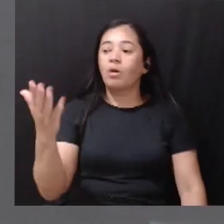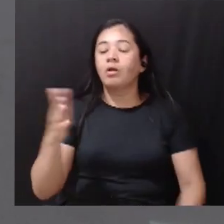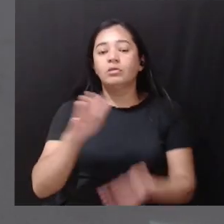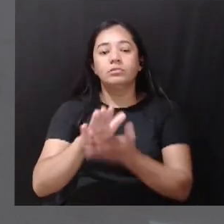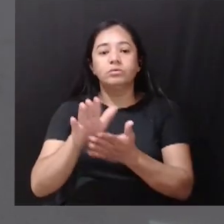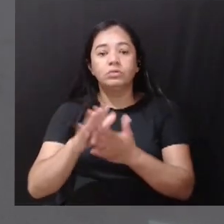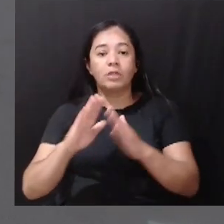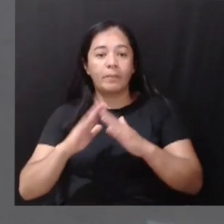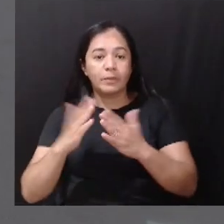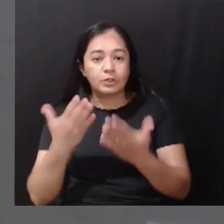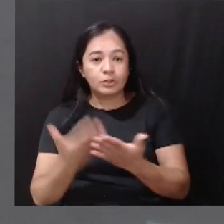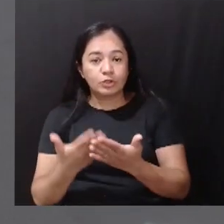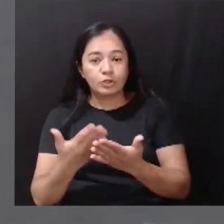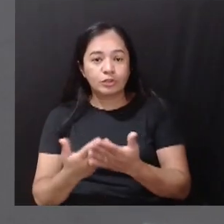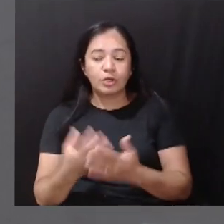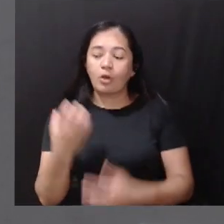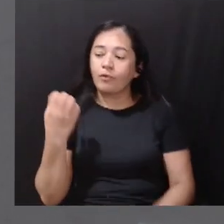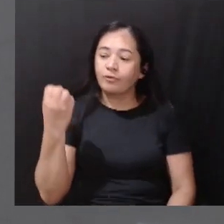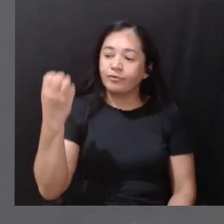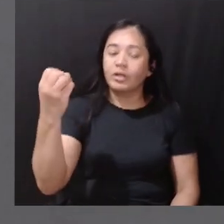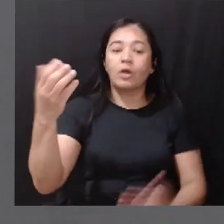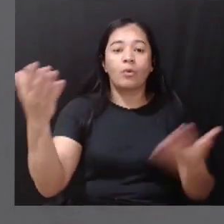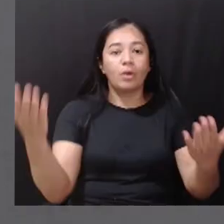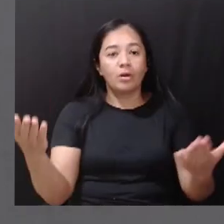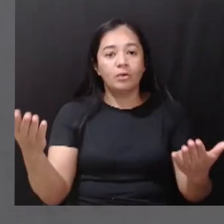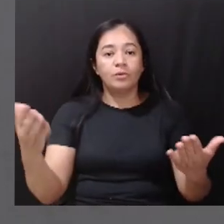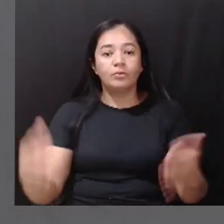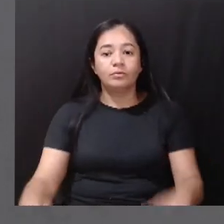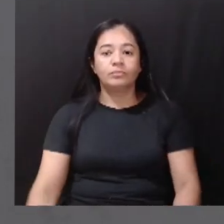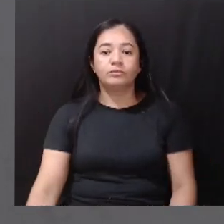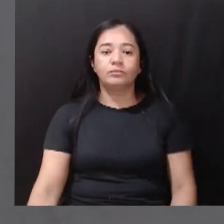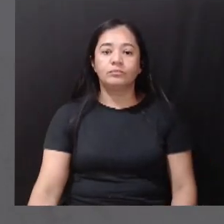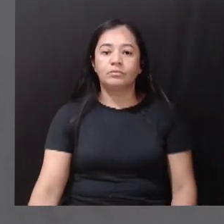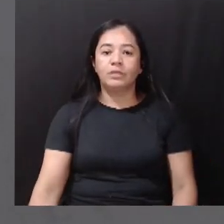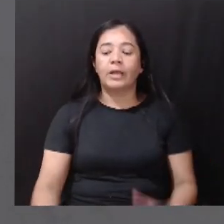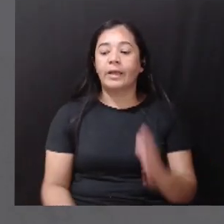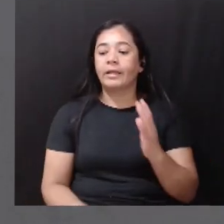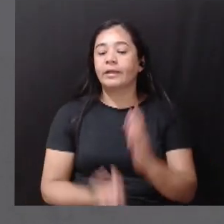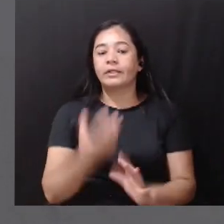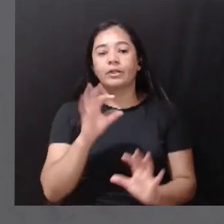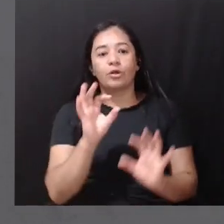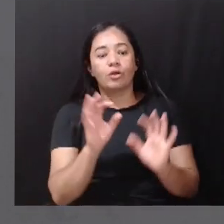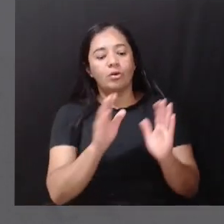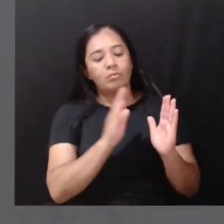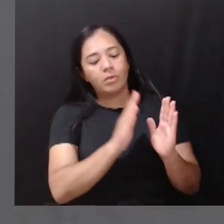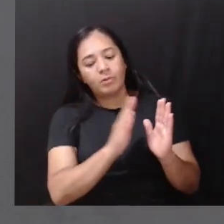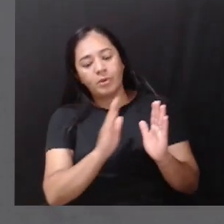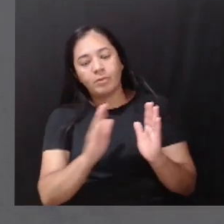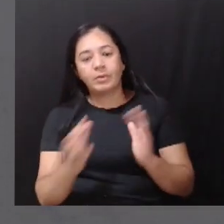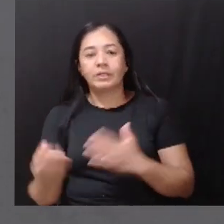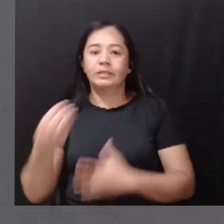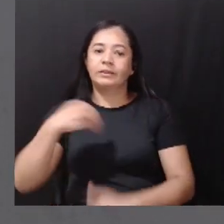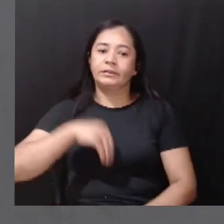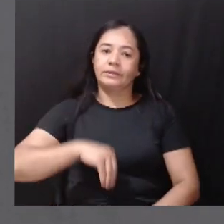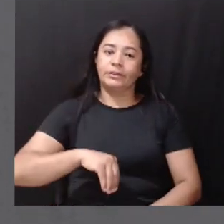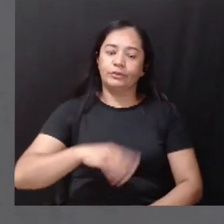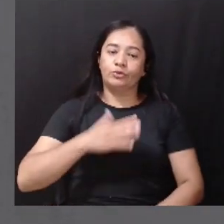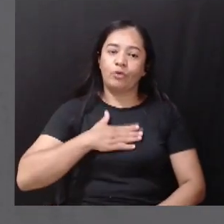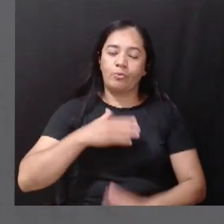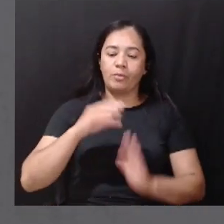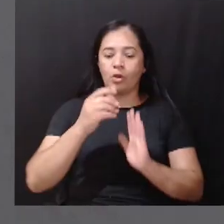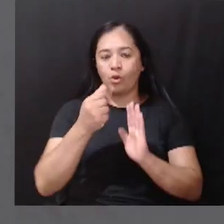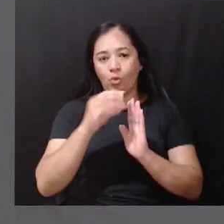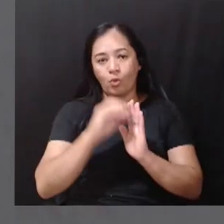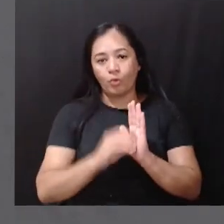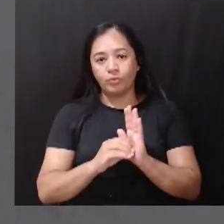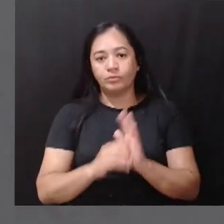despesa com viagem, e aí eu crio uma ordem de prioridade dentro do meu orçamento. Então, os impostos eu não tenho que